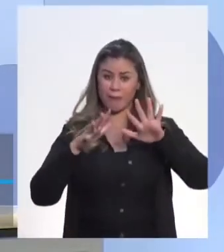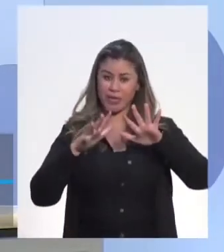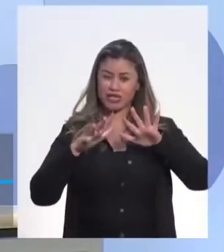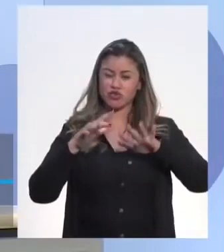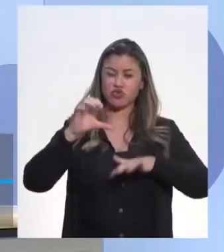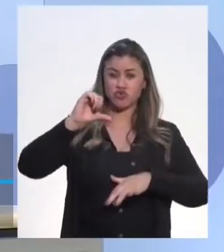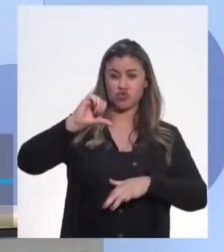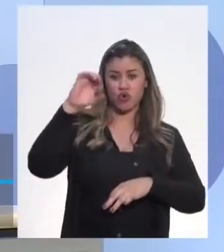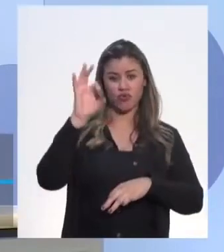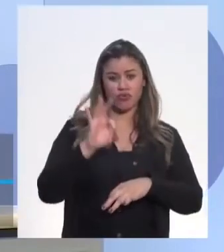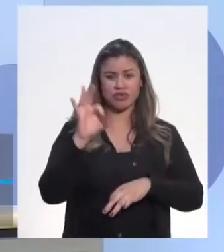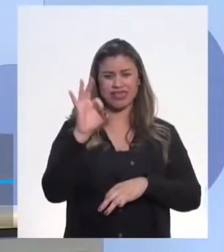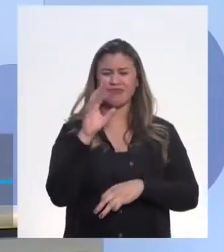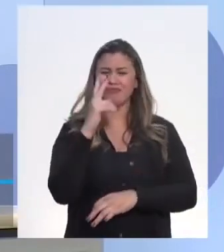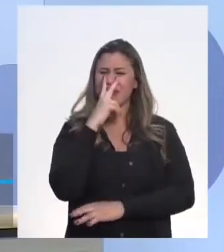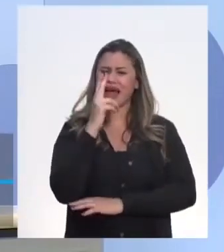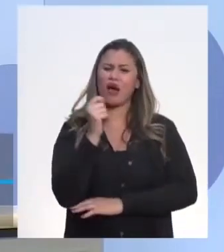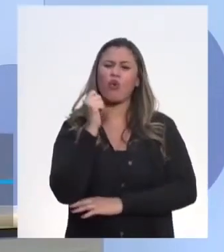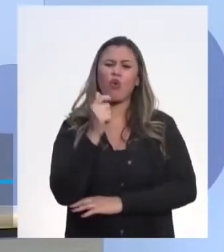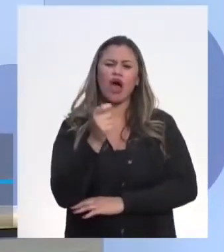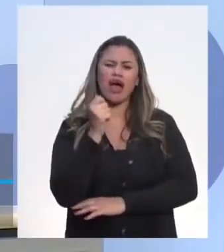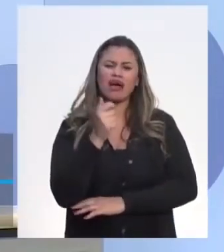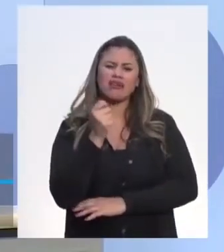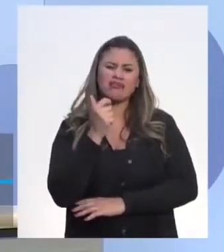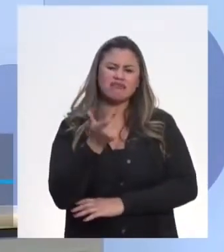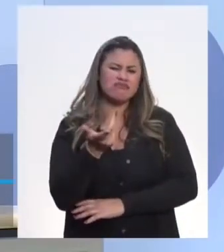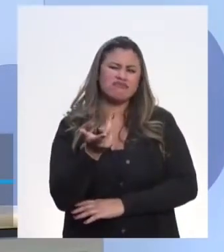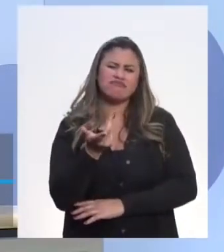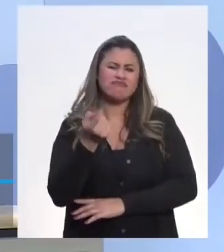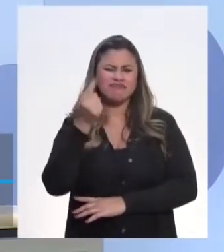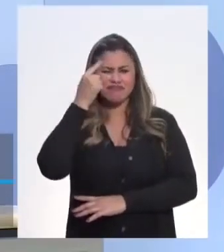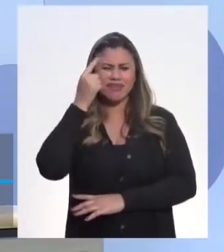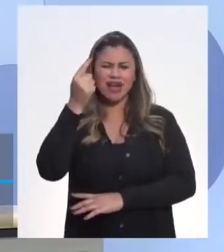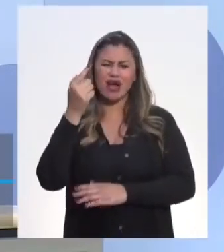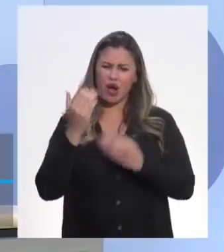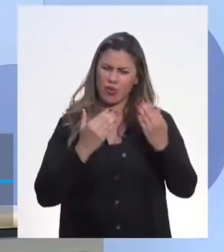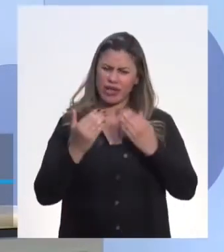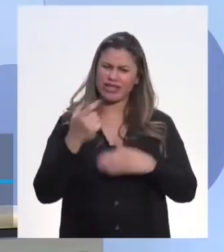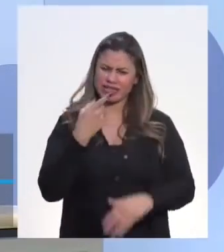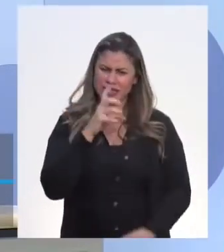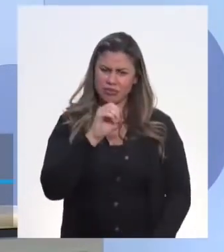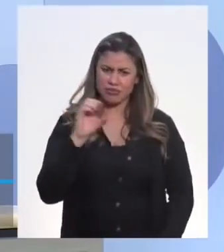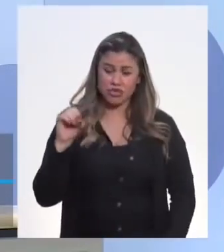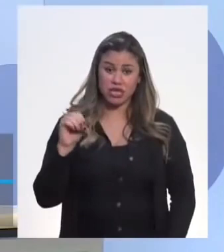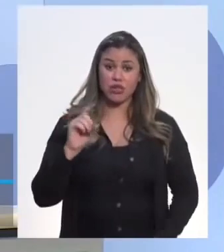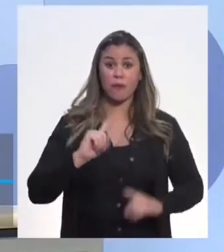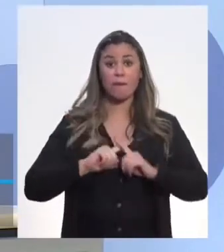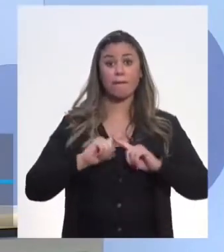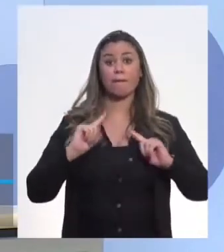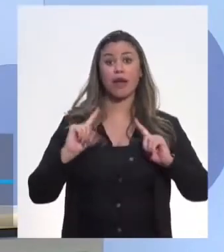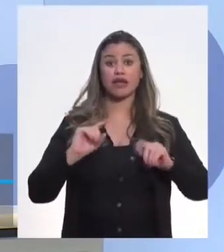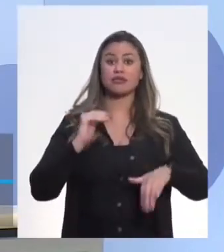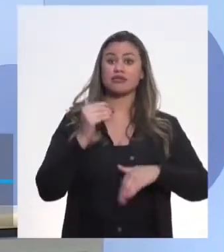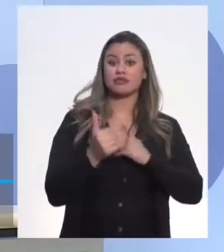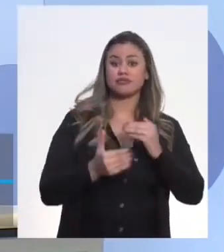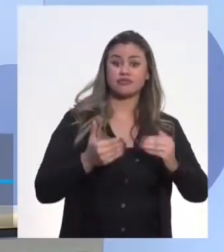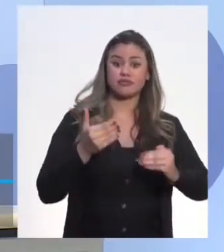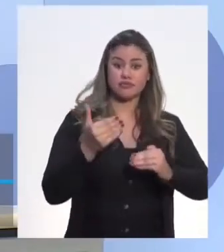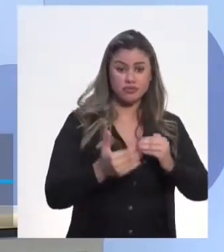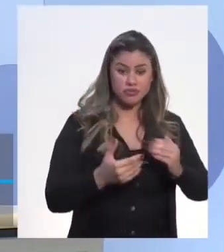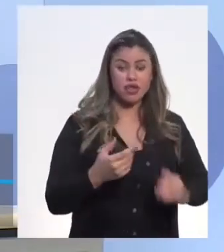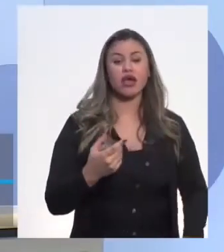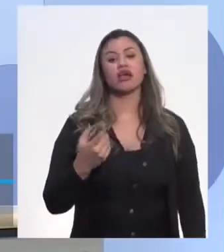pensa nove porcento do seria quase nada ao comparando a 100 porcento mas se dariam valor muito